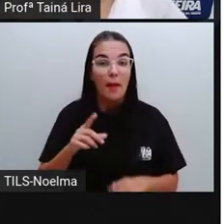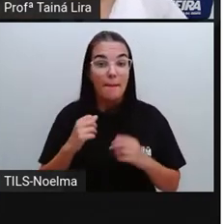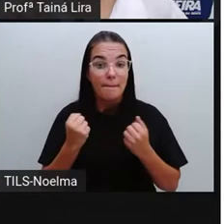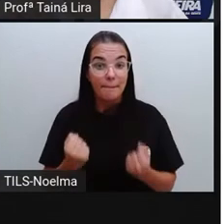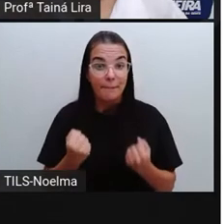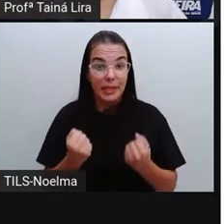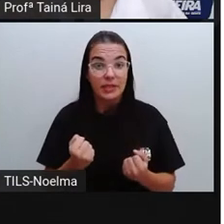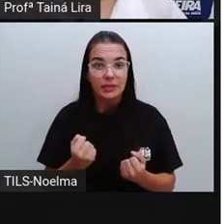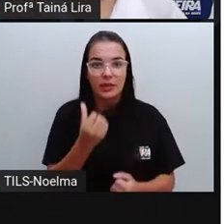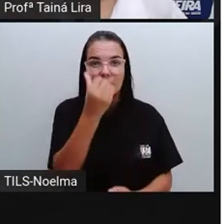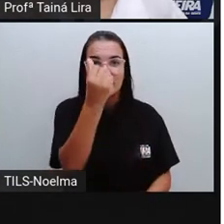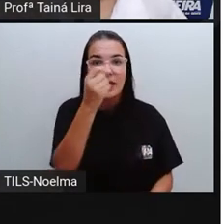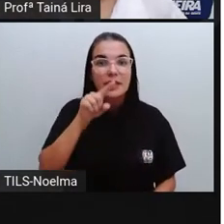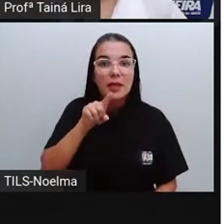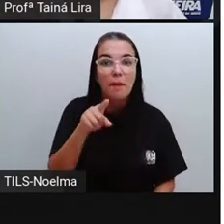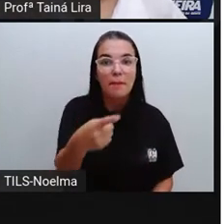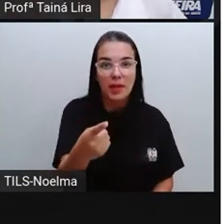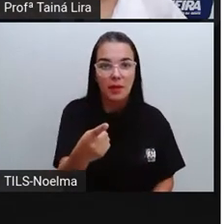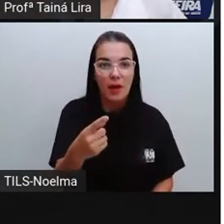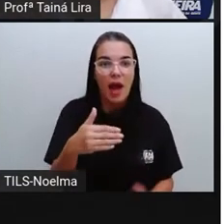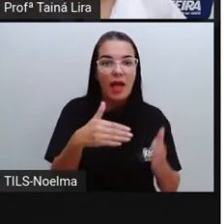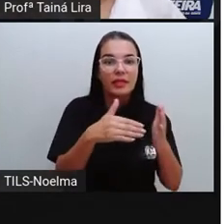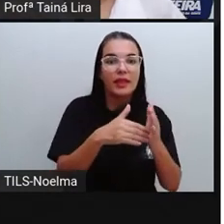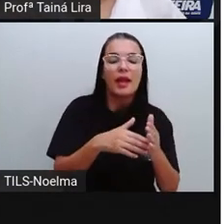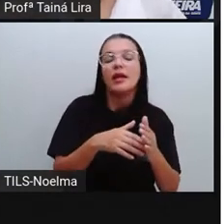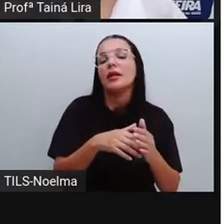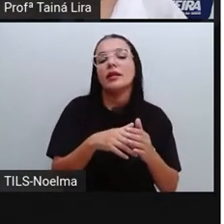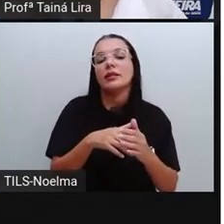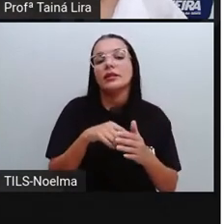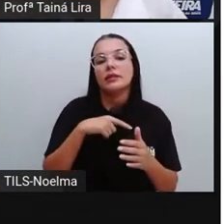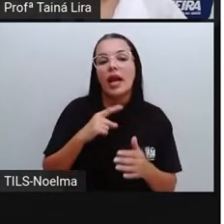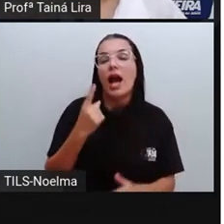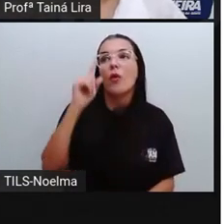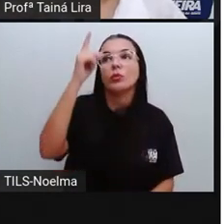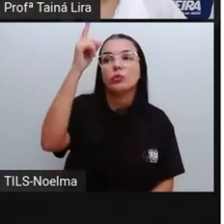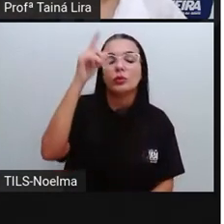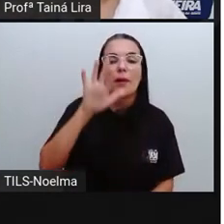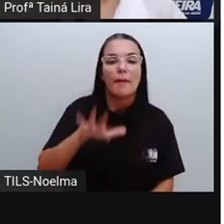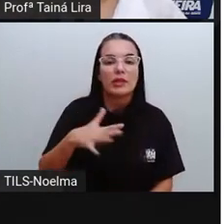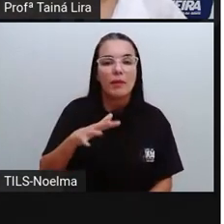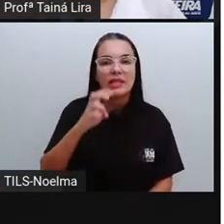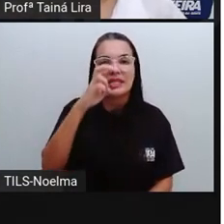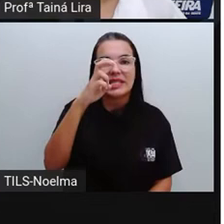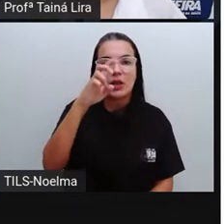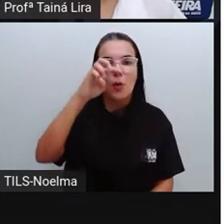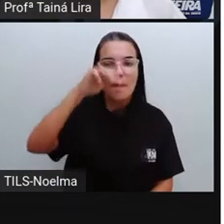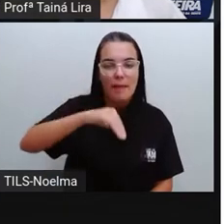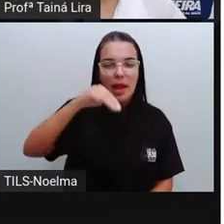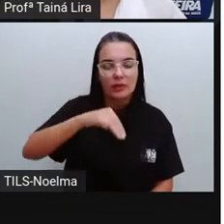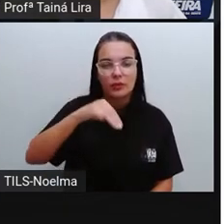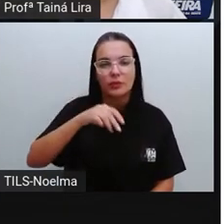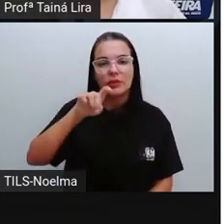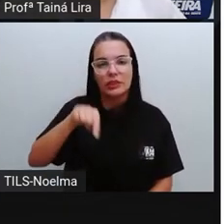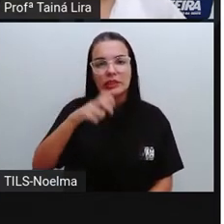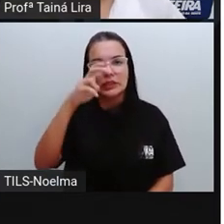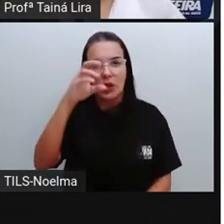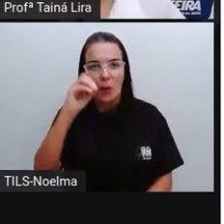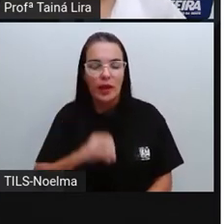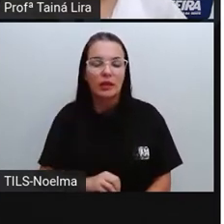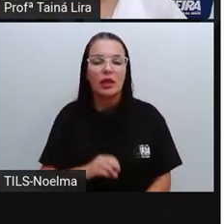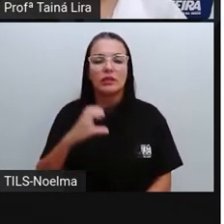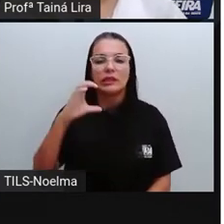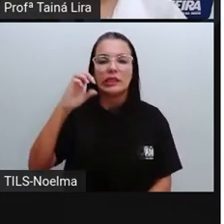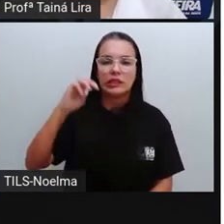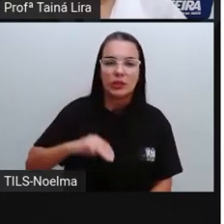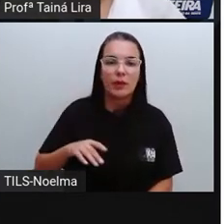de 6 mil quilos e medir 5 metros, né? Entre 5 metros e 50